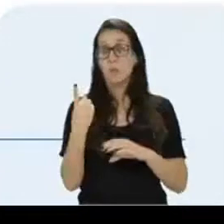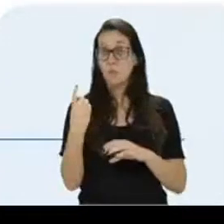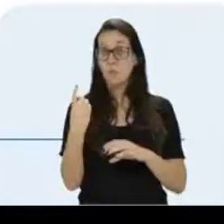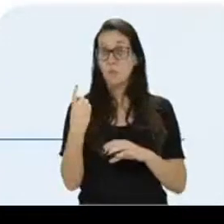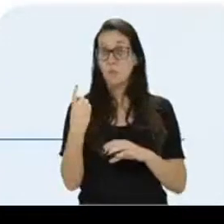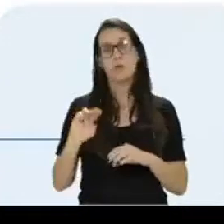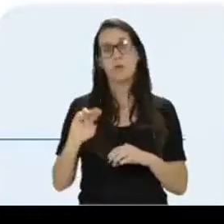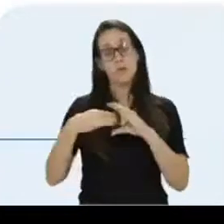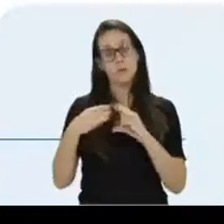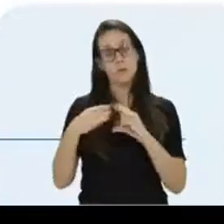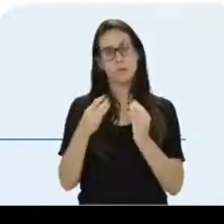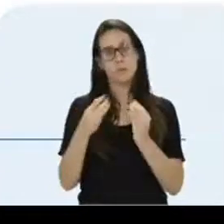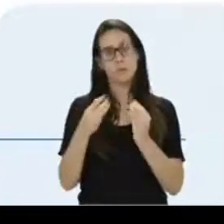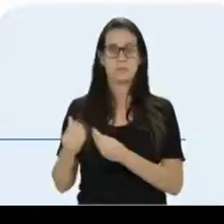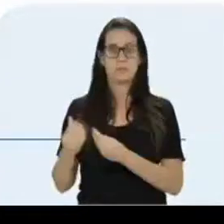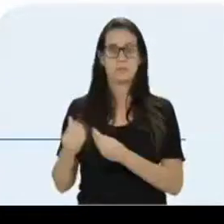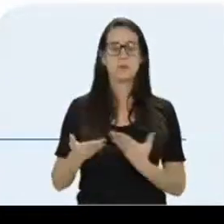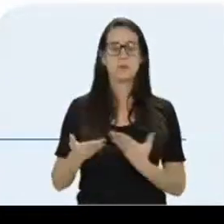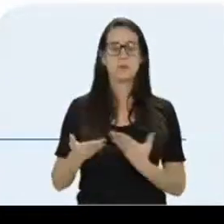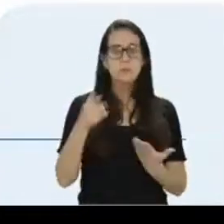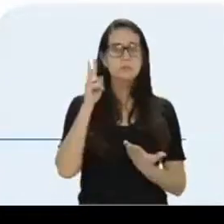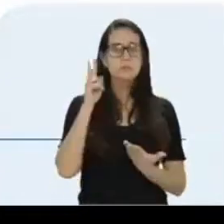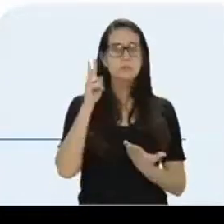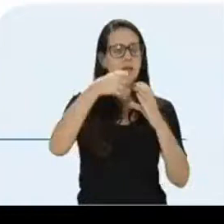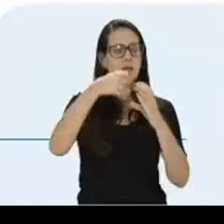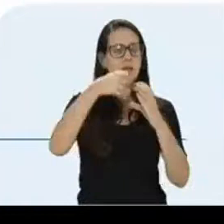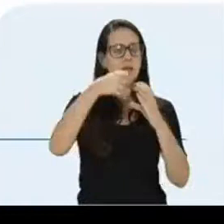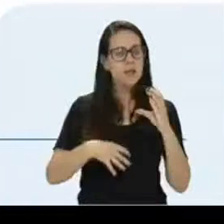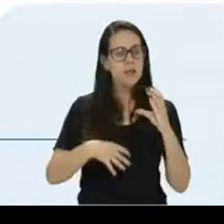vamos relembrar quais são as características que